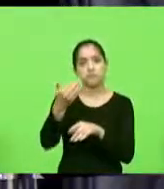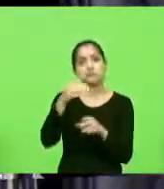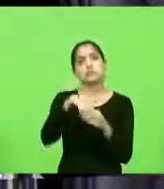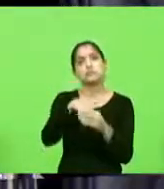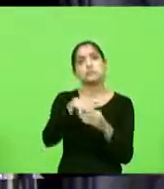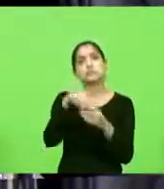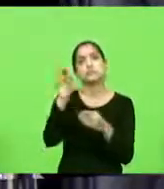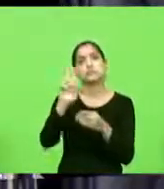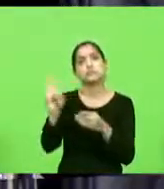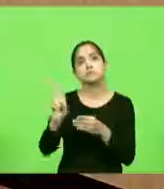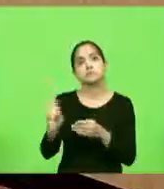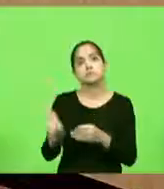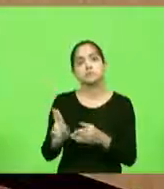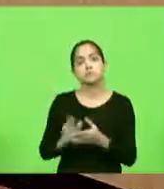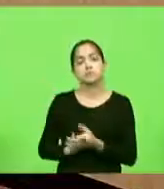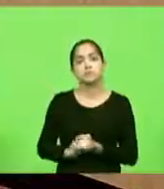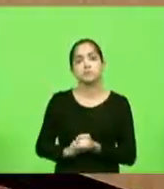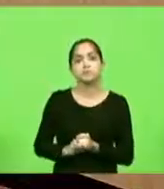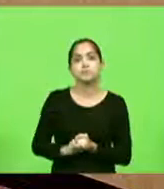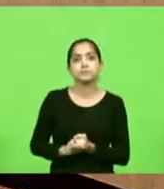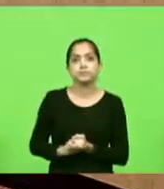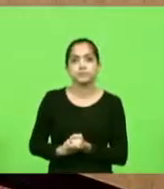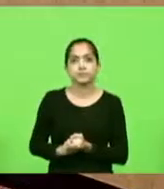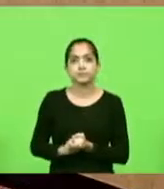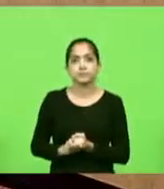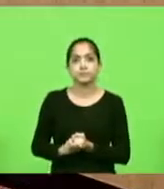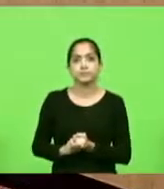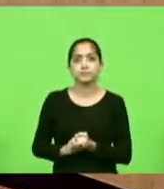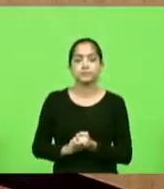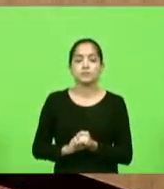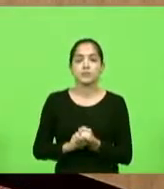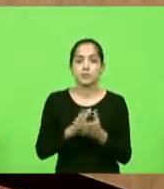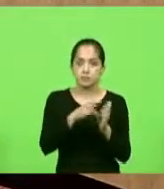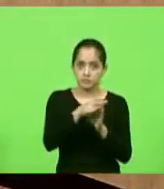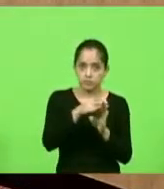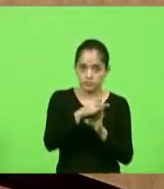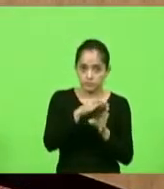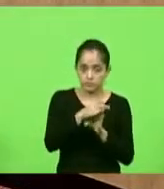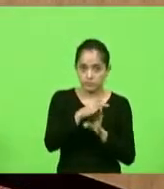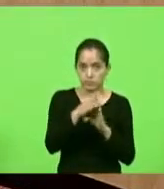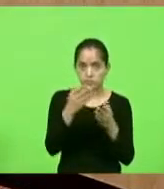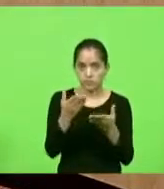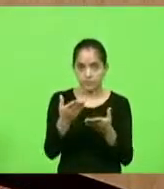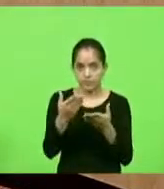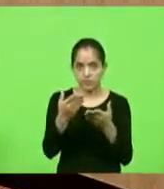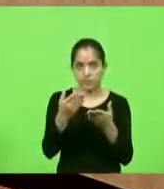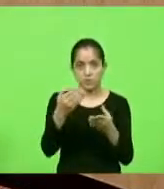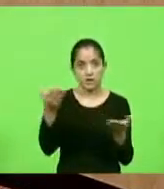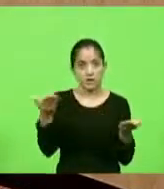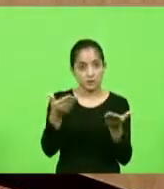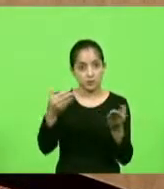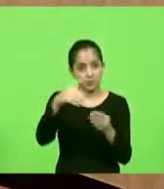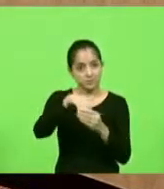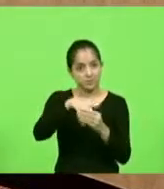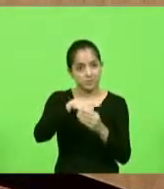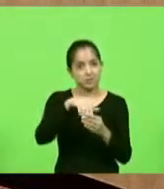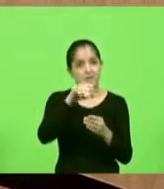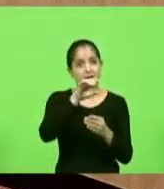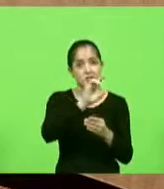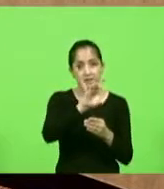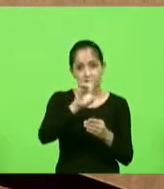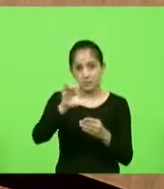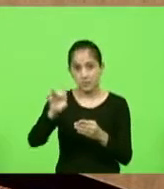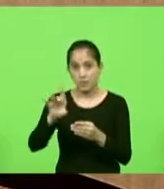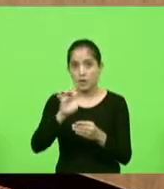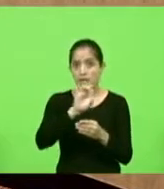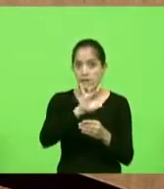presidente. Para discutir, senhor presidente. Somente por orientação, eu vou colocar em votação individual cada uma das moções,